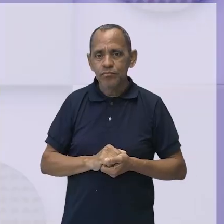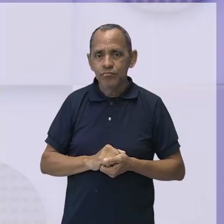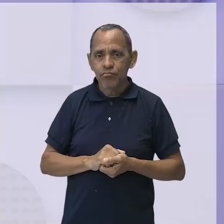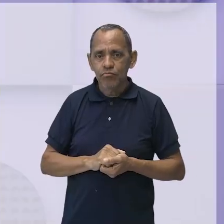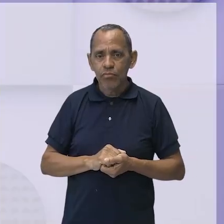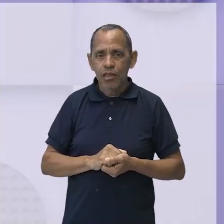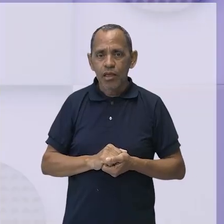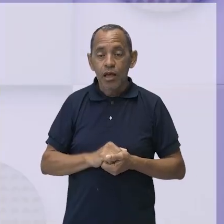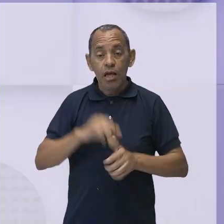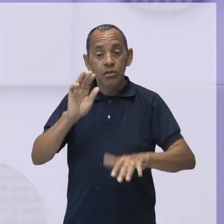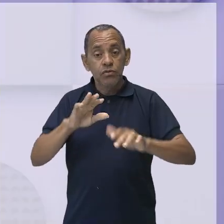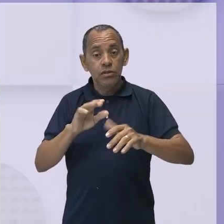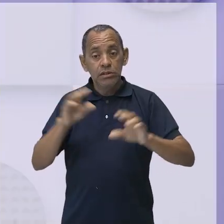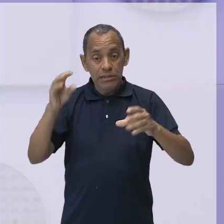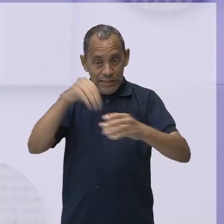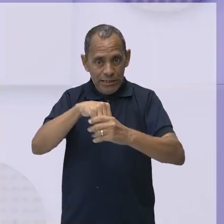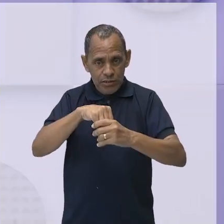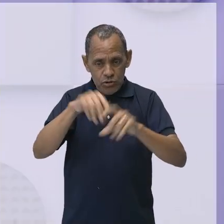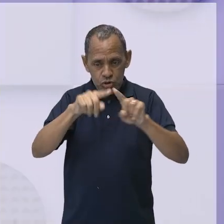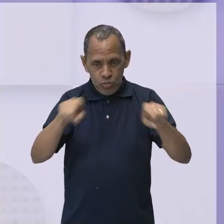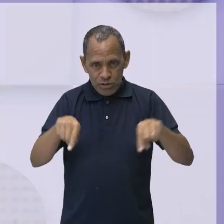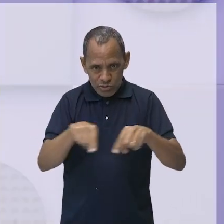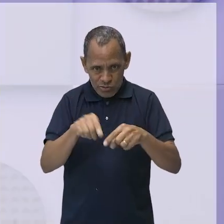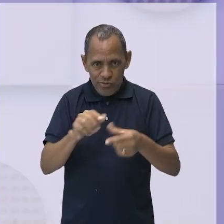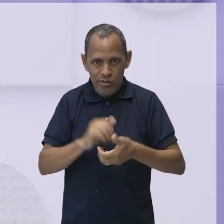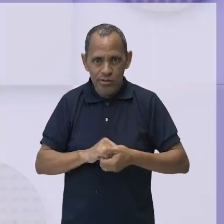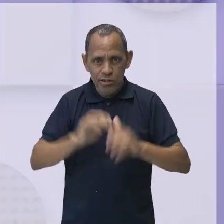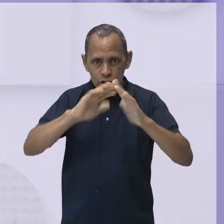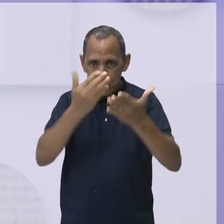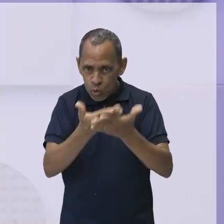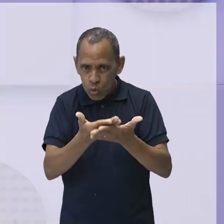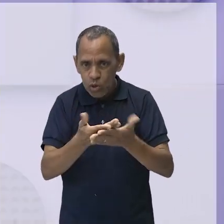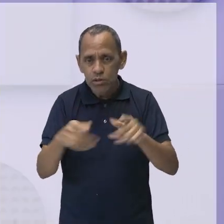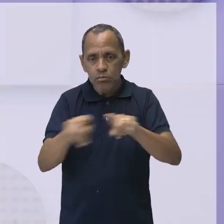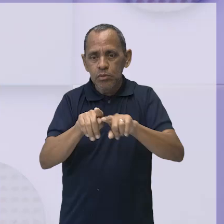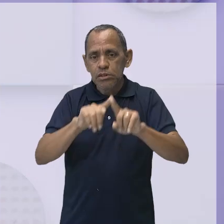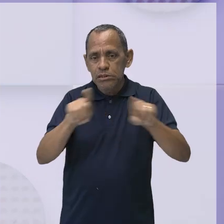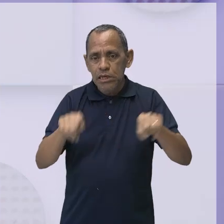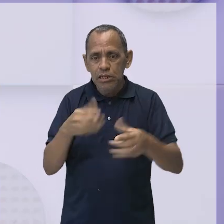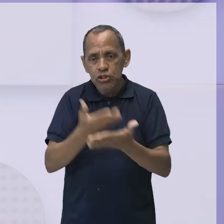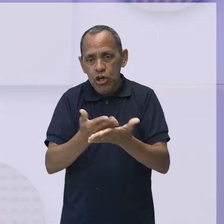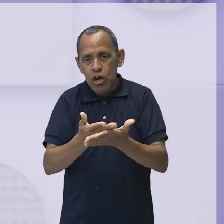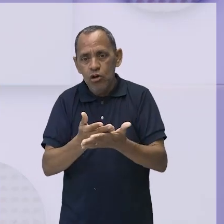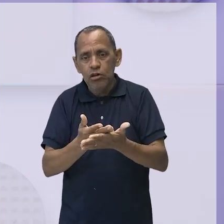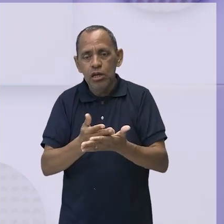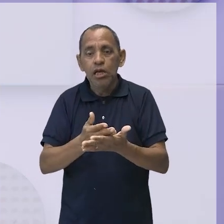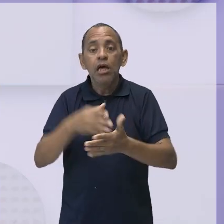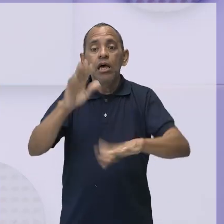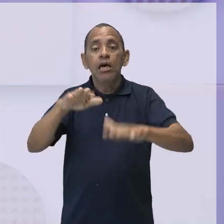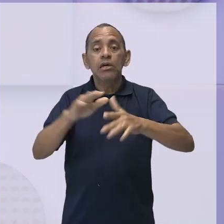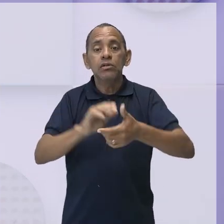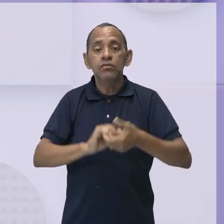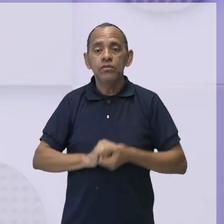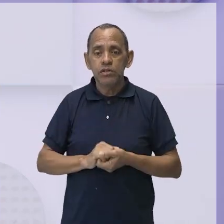numa escola ou numa sala de aula, às vezes a turma, porque tem uma visão muito